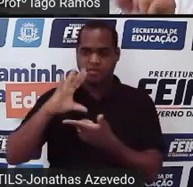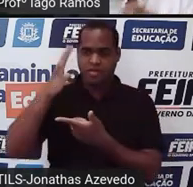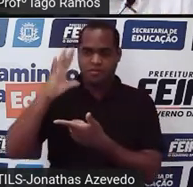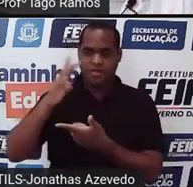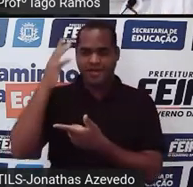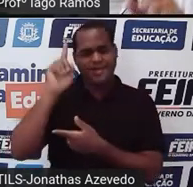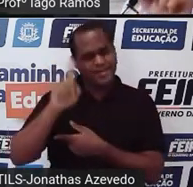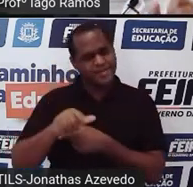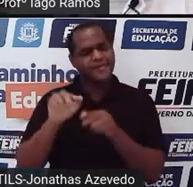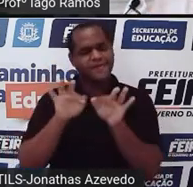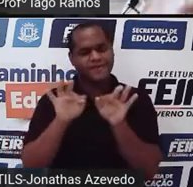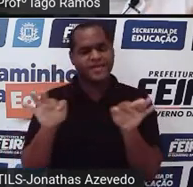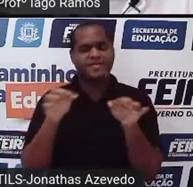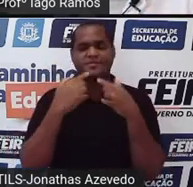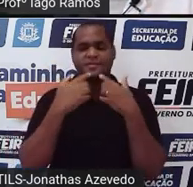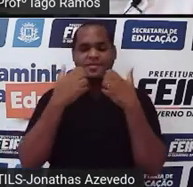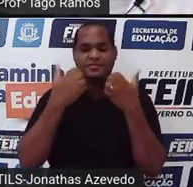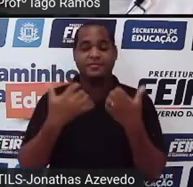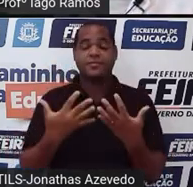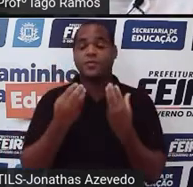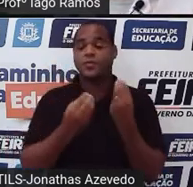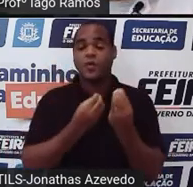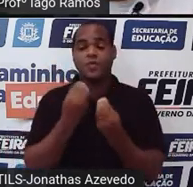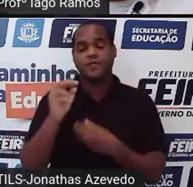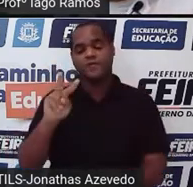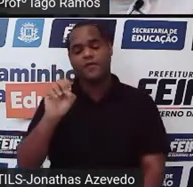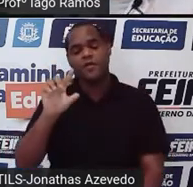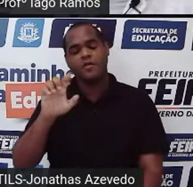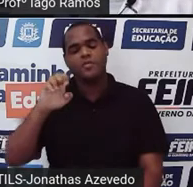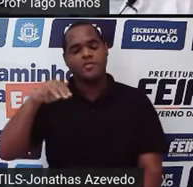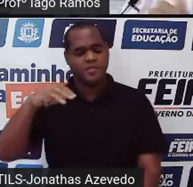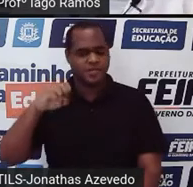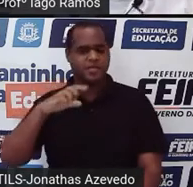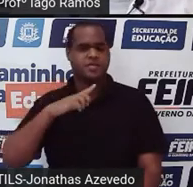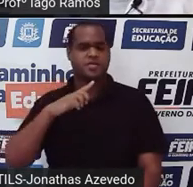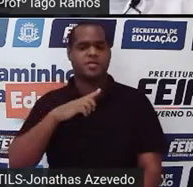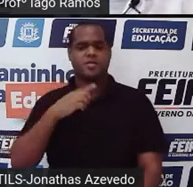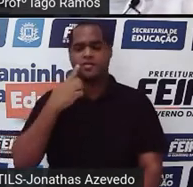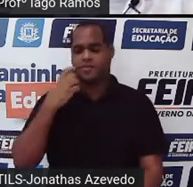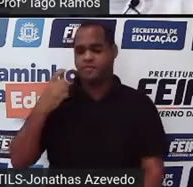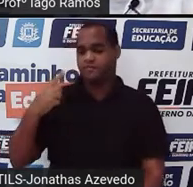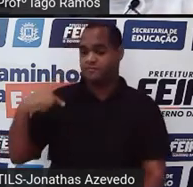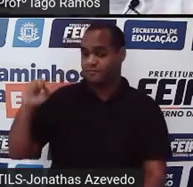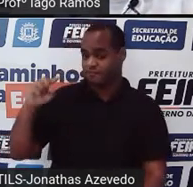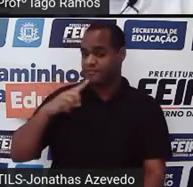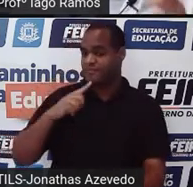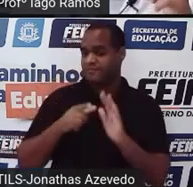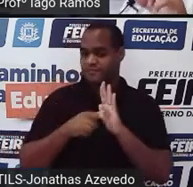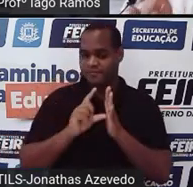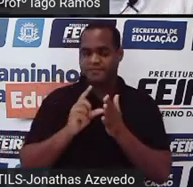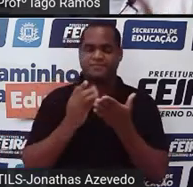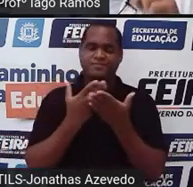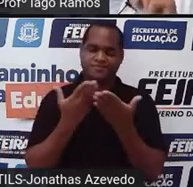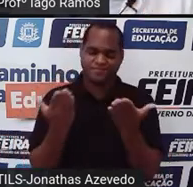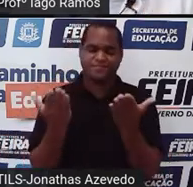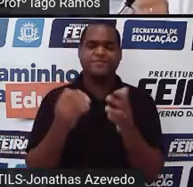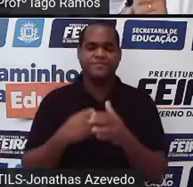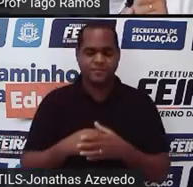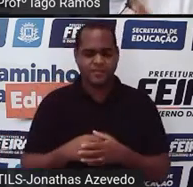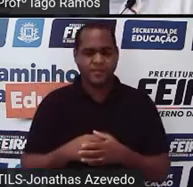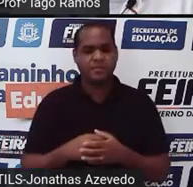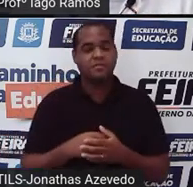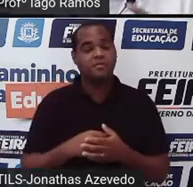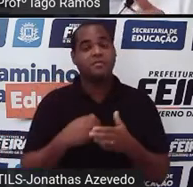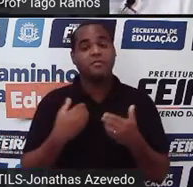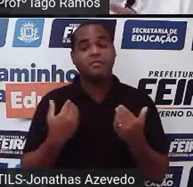frase é a frase que diz O que é volume e que a gente já viu tá então Quais